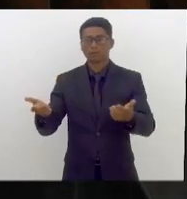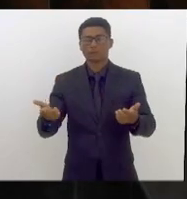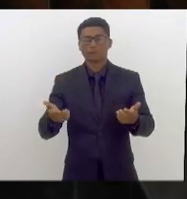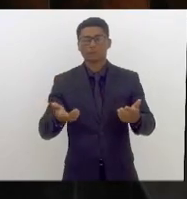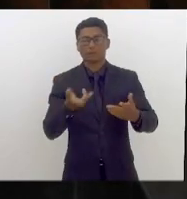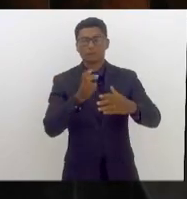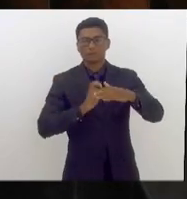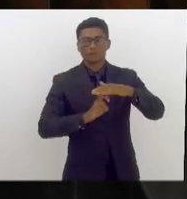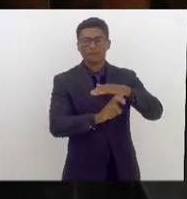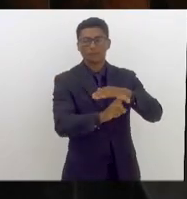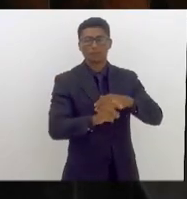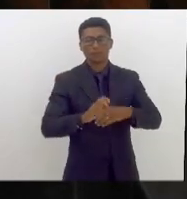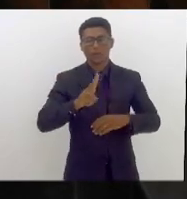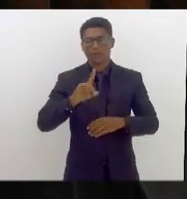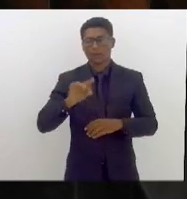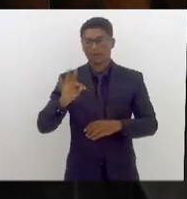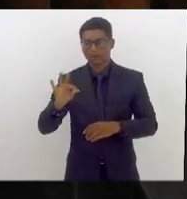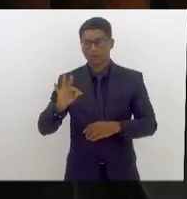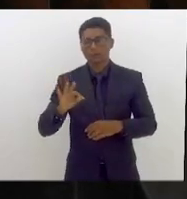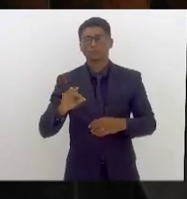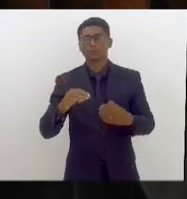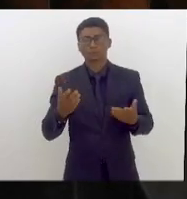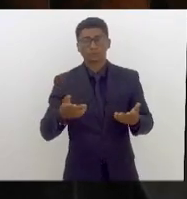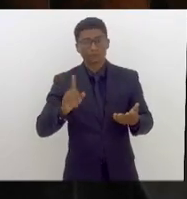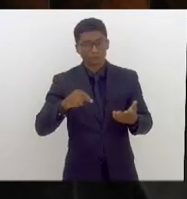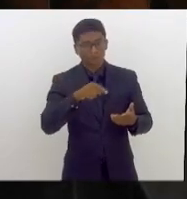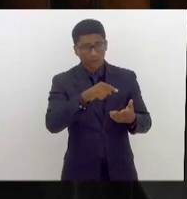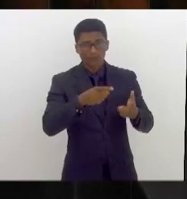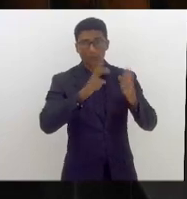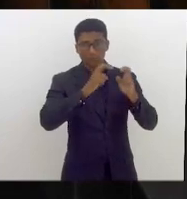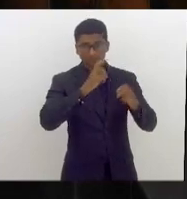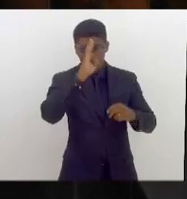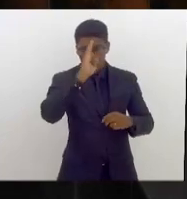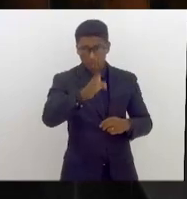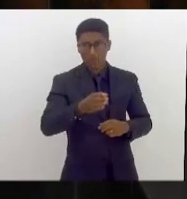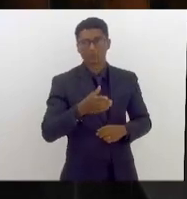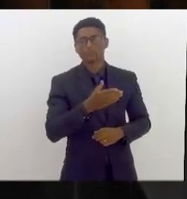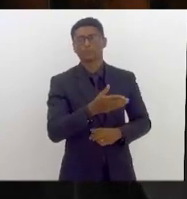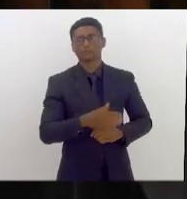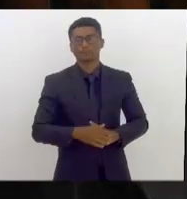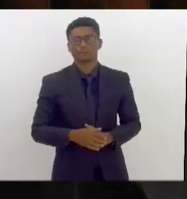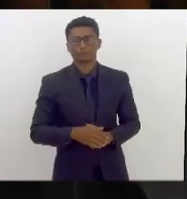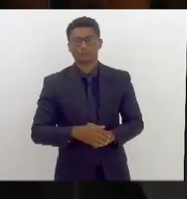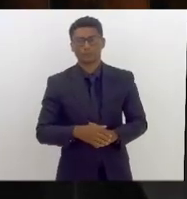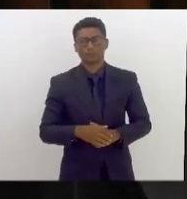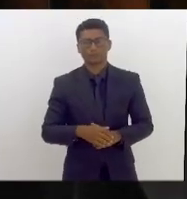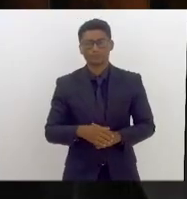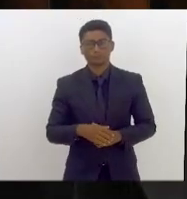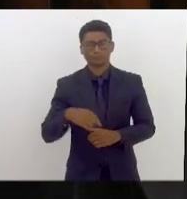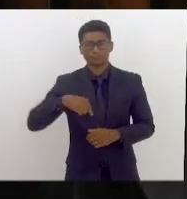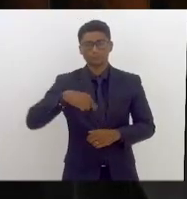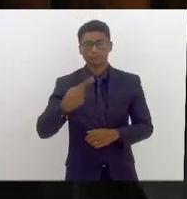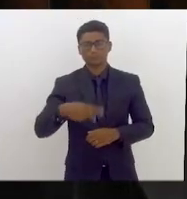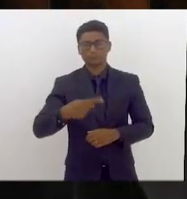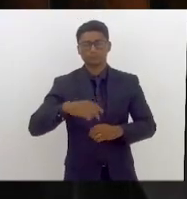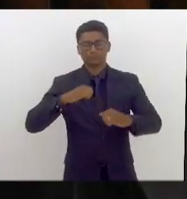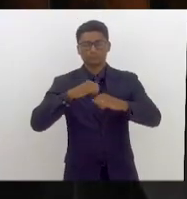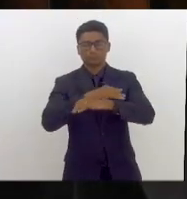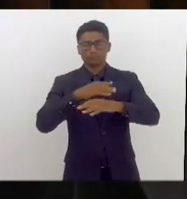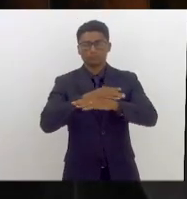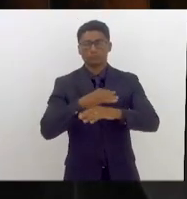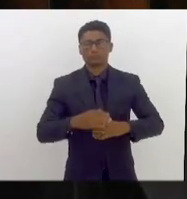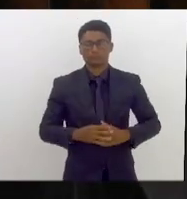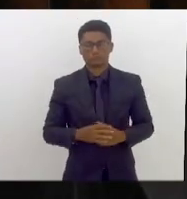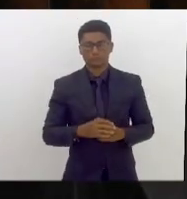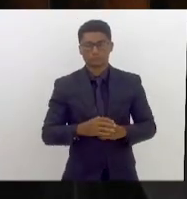de ser um modal popular, é um modal estruturante de todo o sistema de mobilidade da região metropolitana. Devia ser tratado